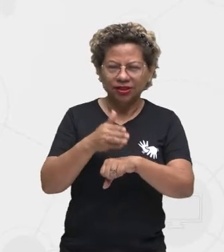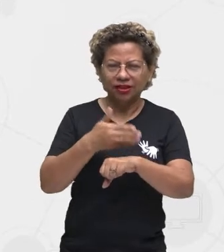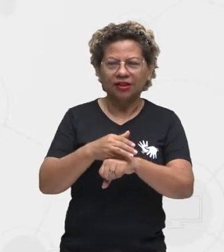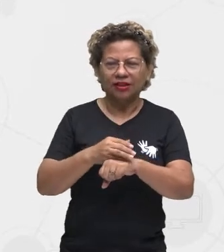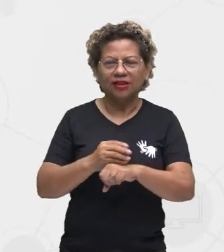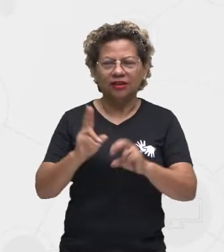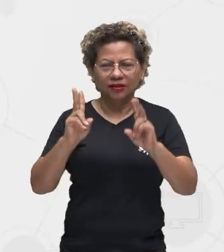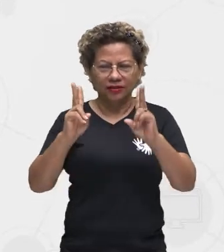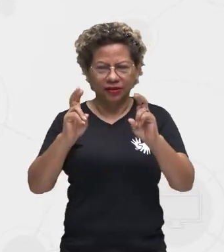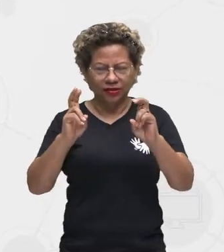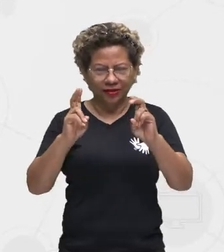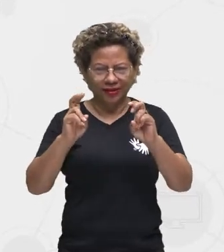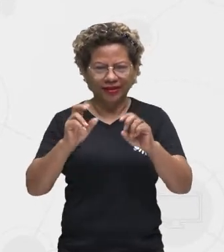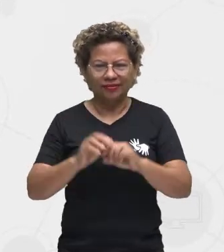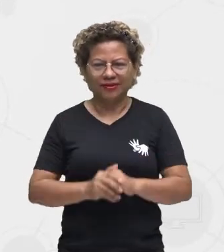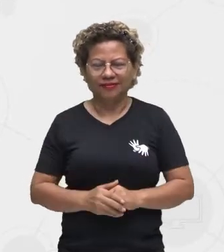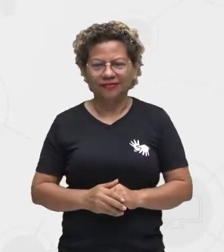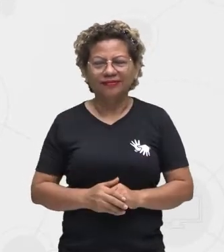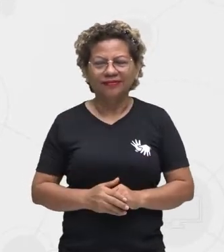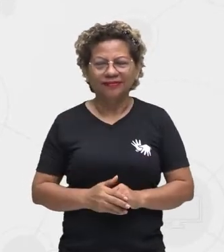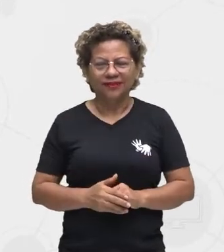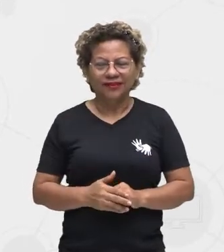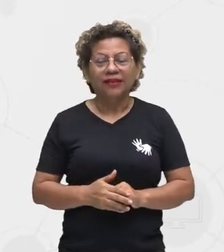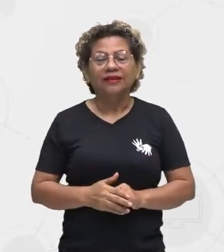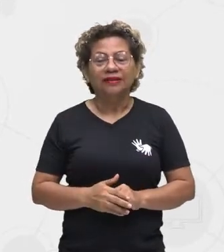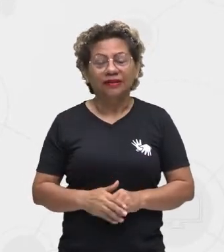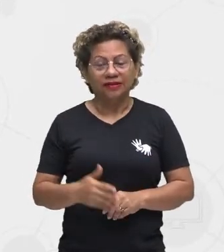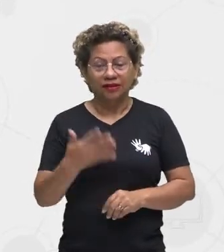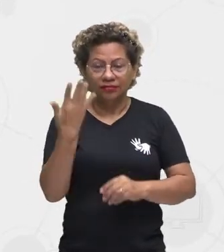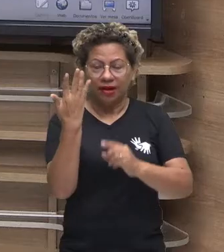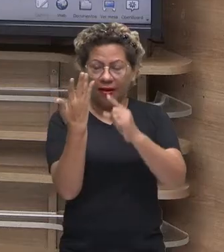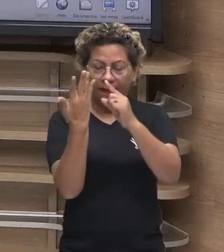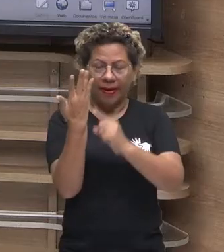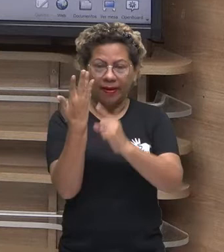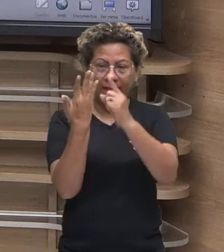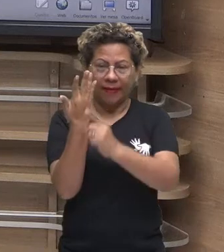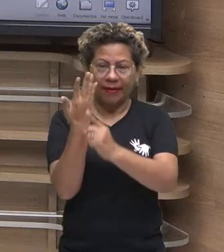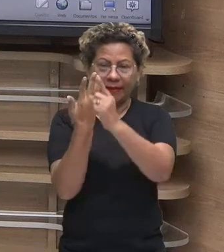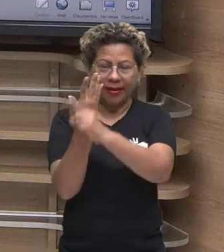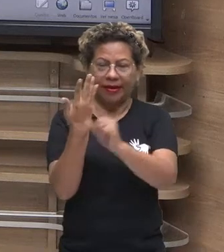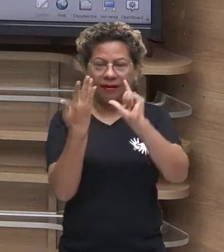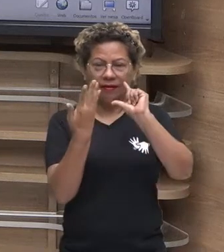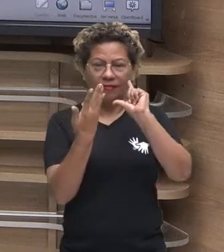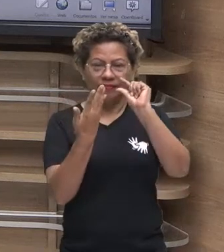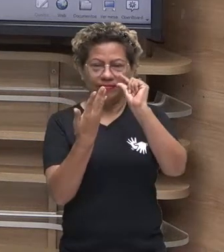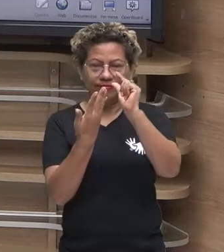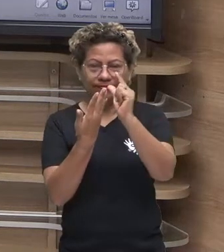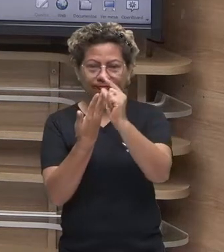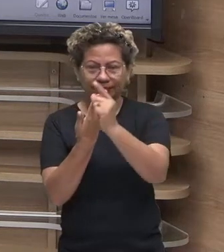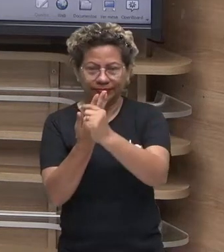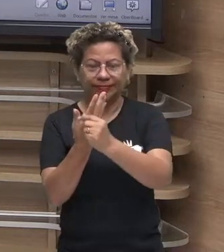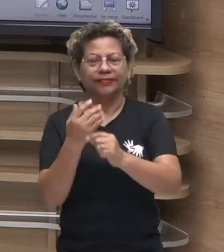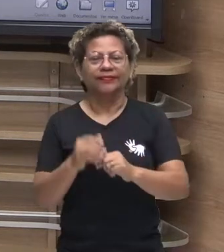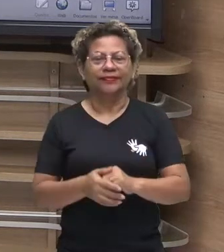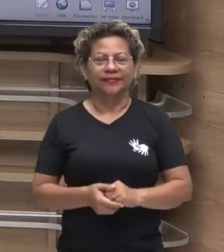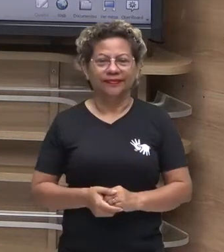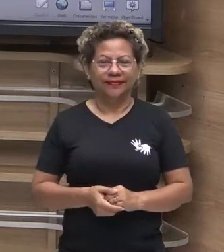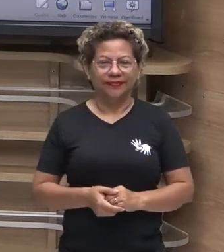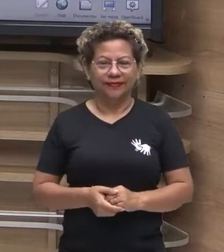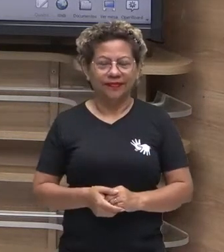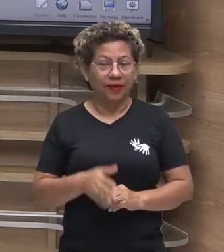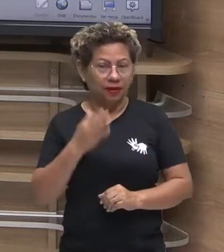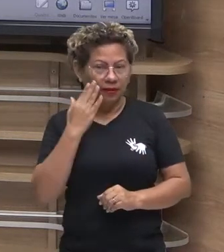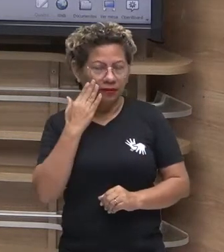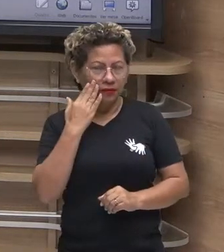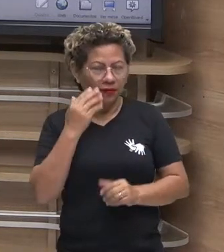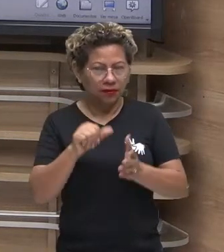o assunto dessa atividade são as briófitas. Muito bem! Vamos lá, vamos começar com a